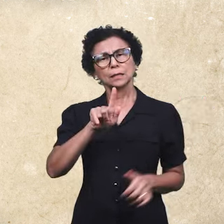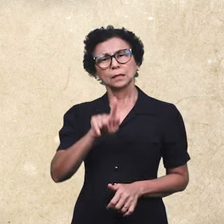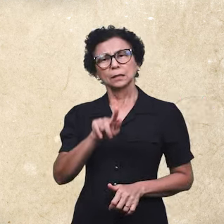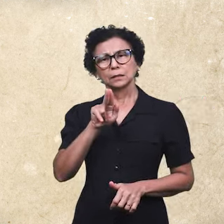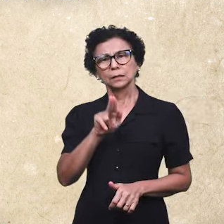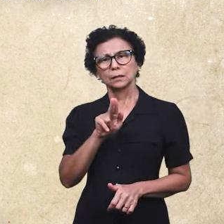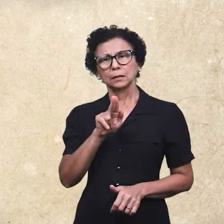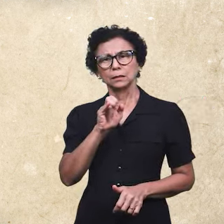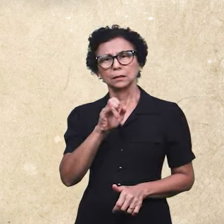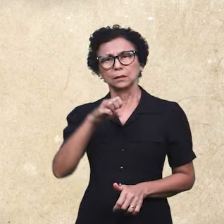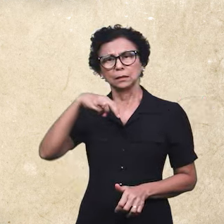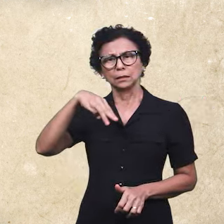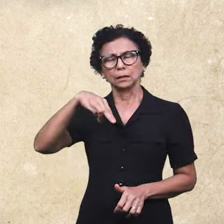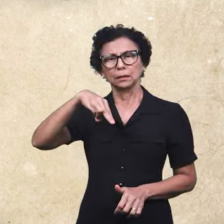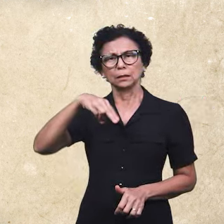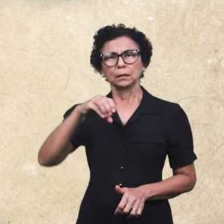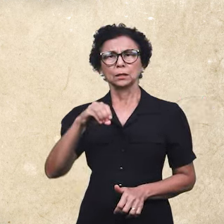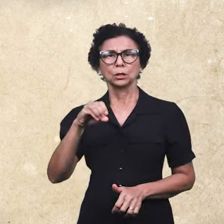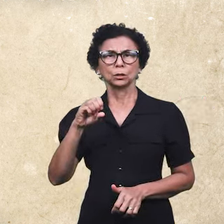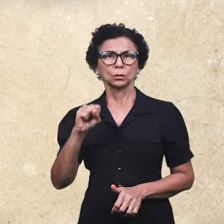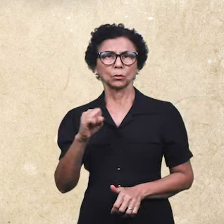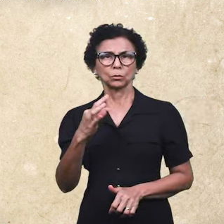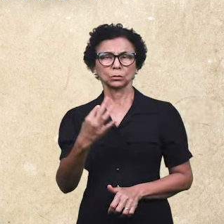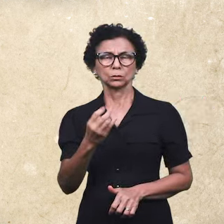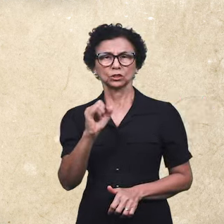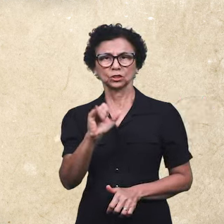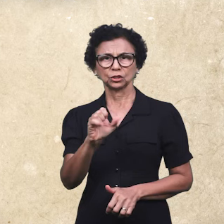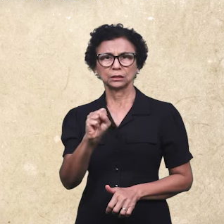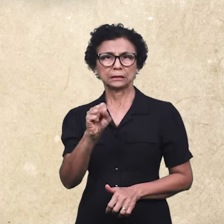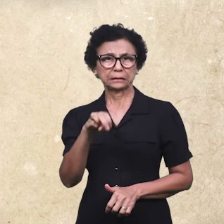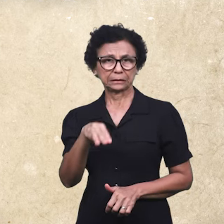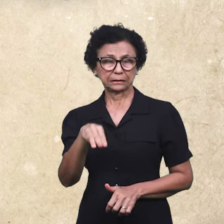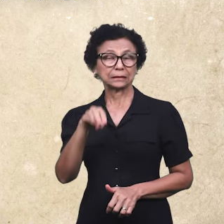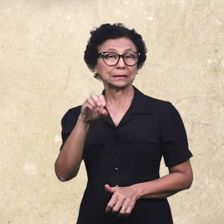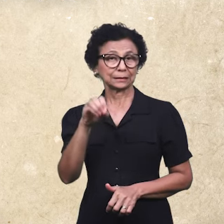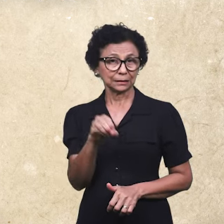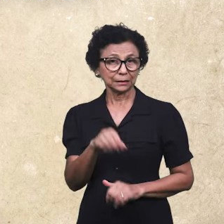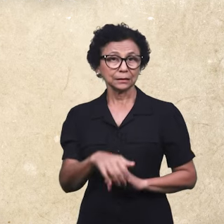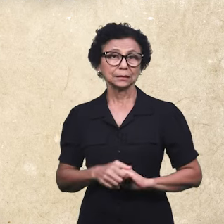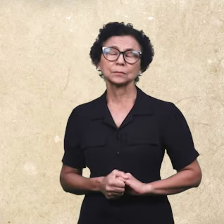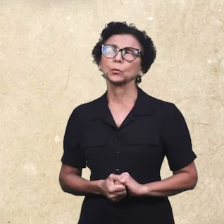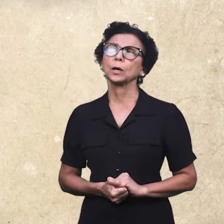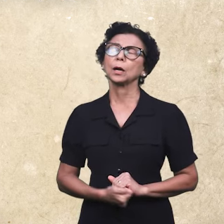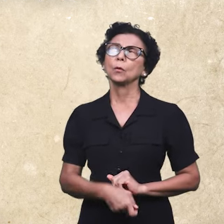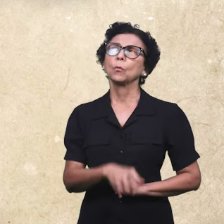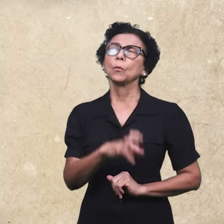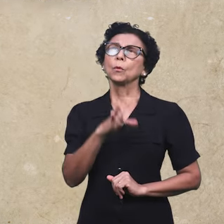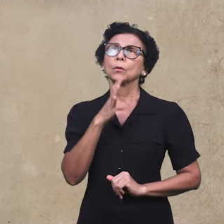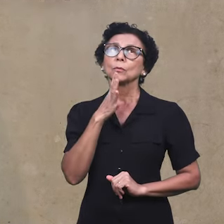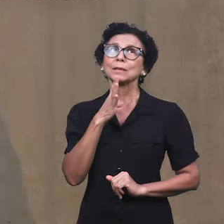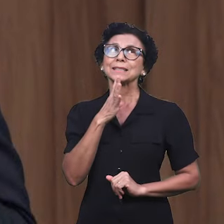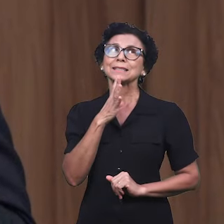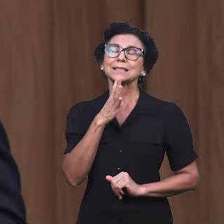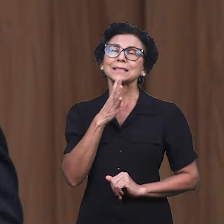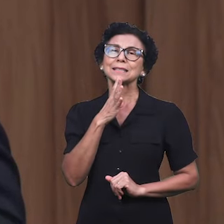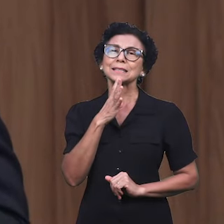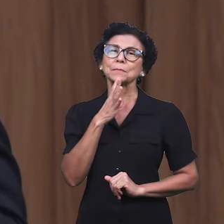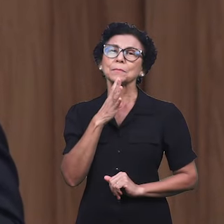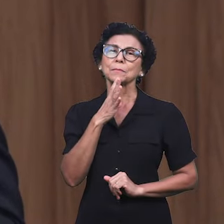busca do conhecimento como forma de transcender, quando nós sabemos que